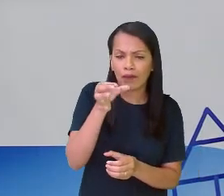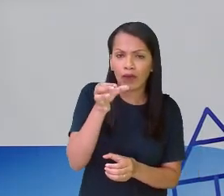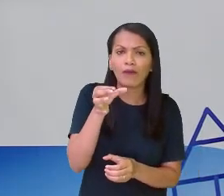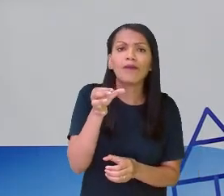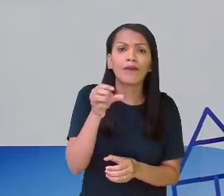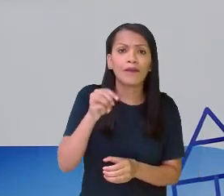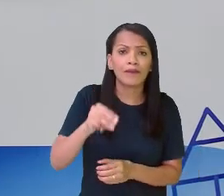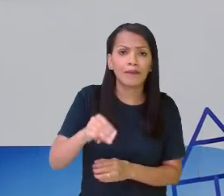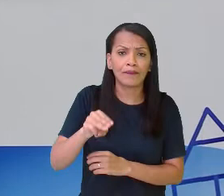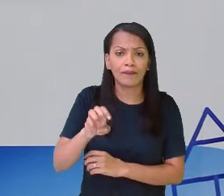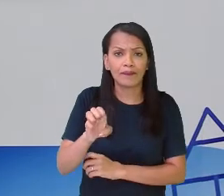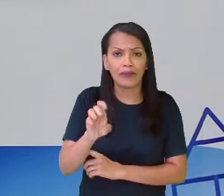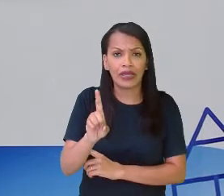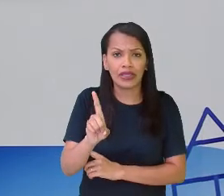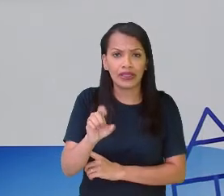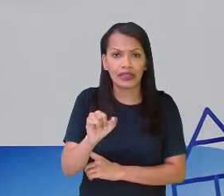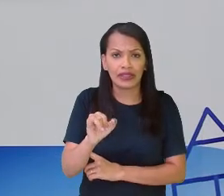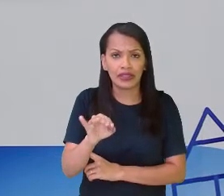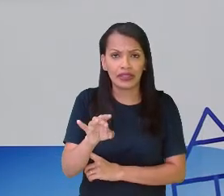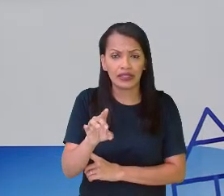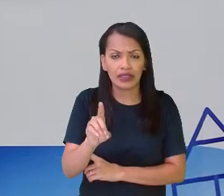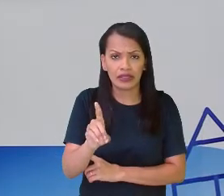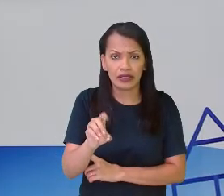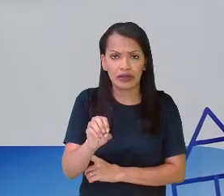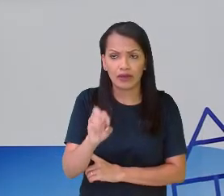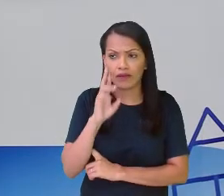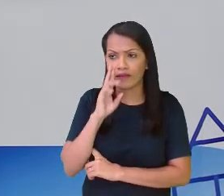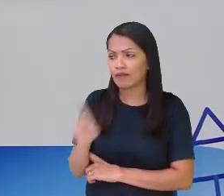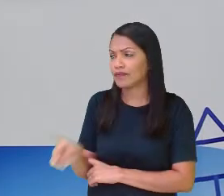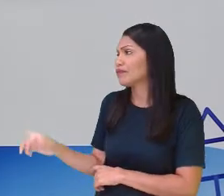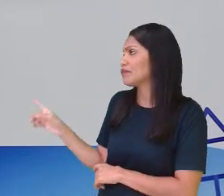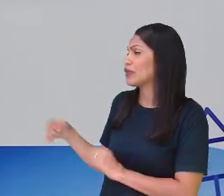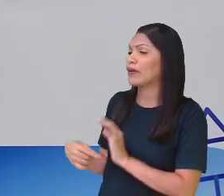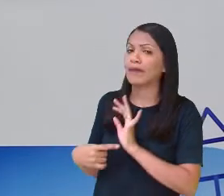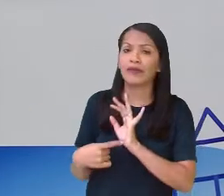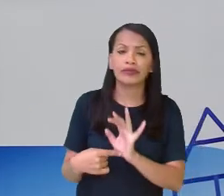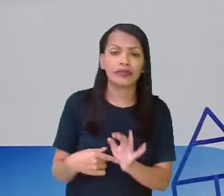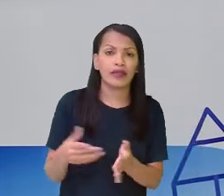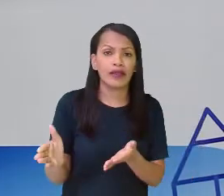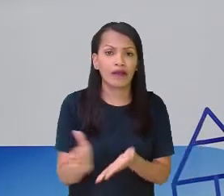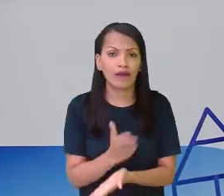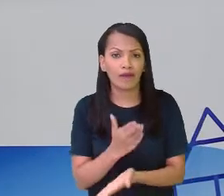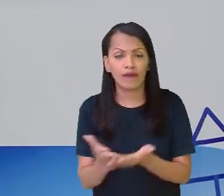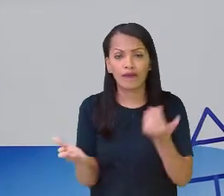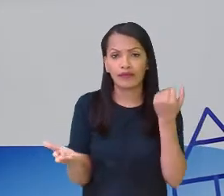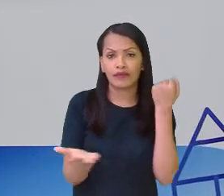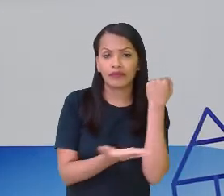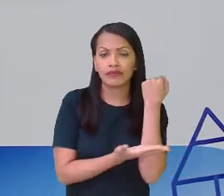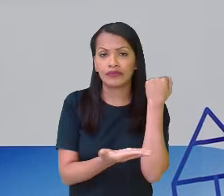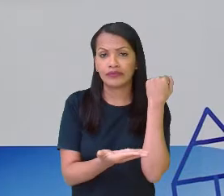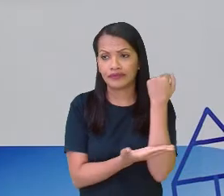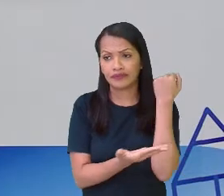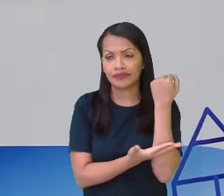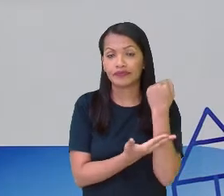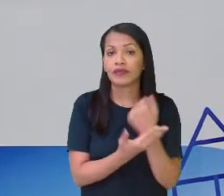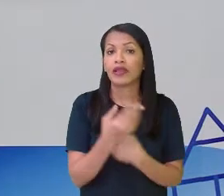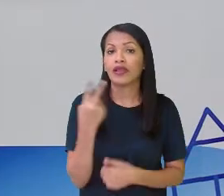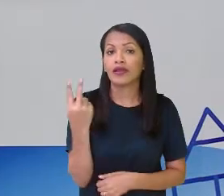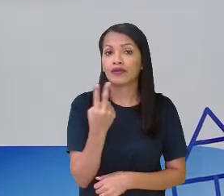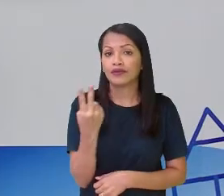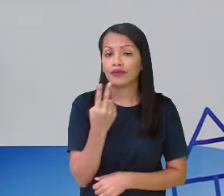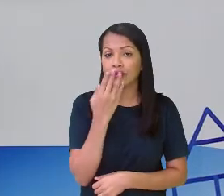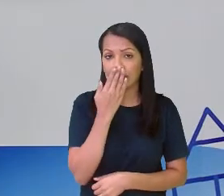também. Eu trouxe algumas garrafas aqui para representar algumas capacidades. Essas 2 da frente,